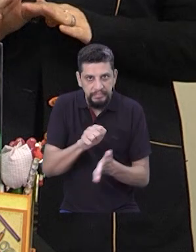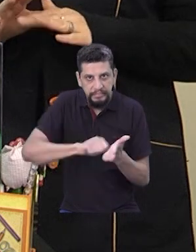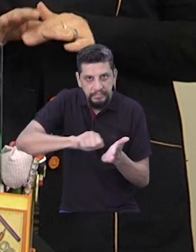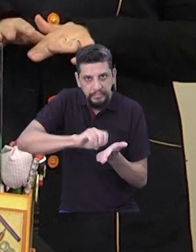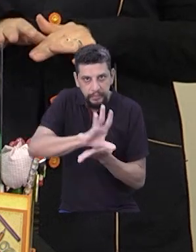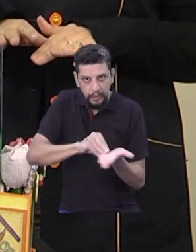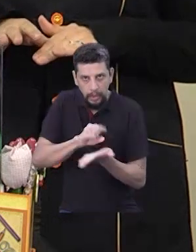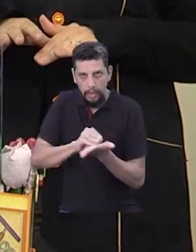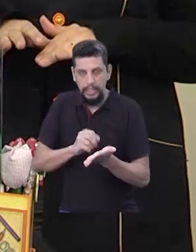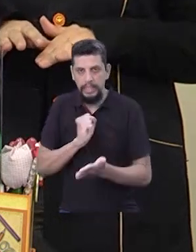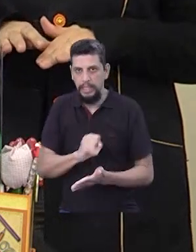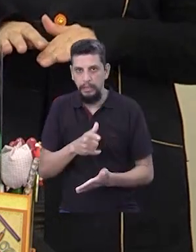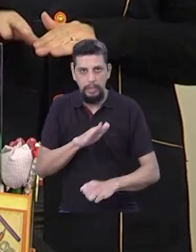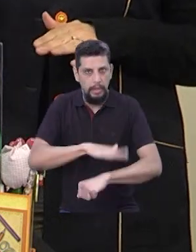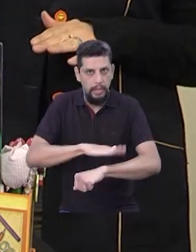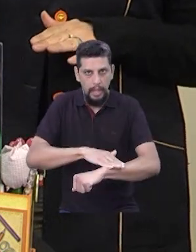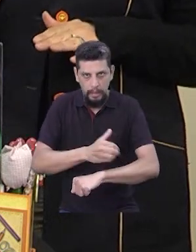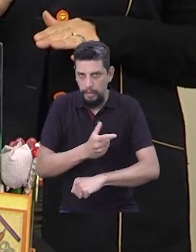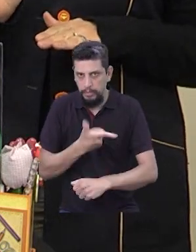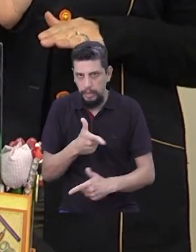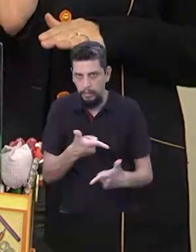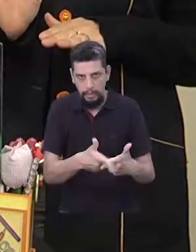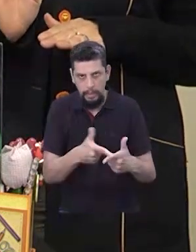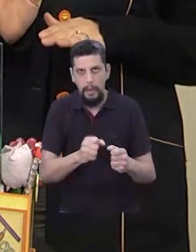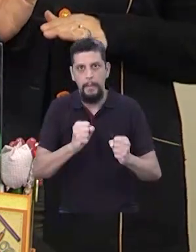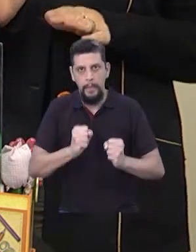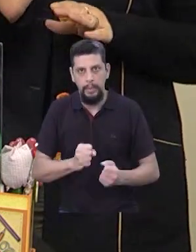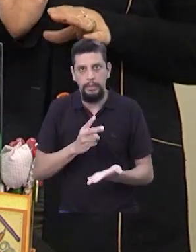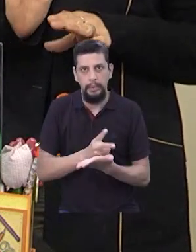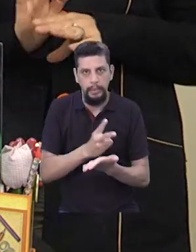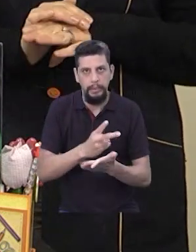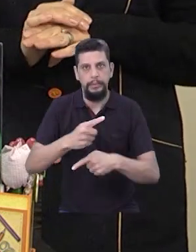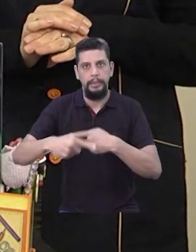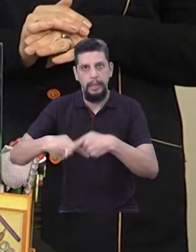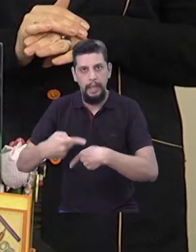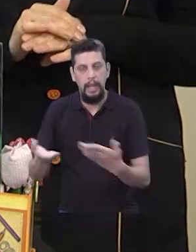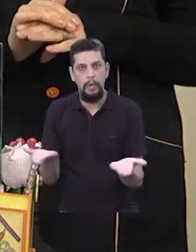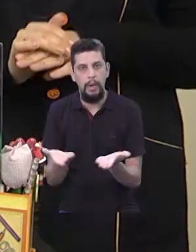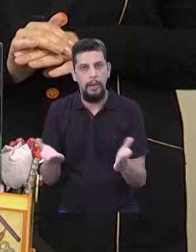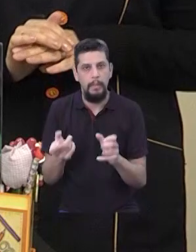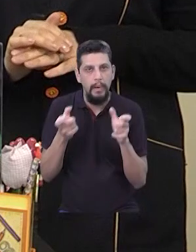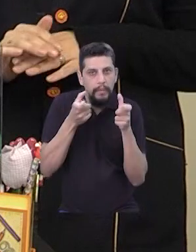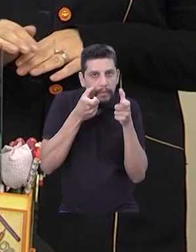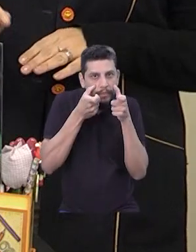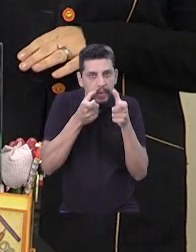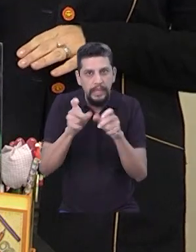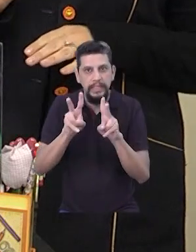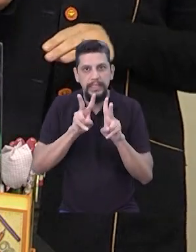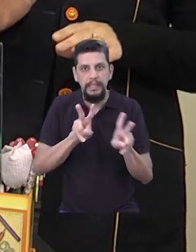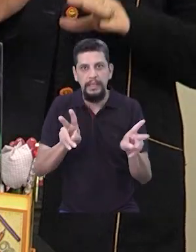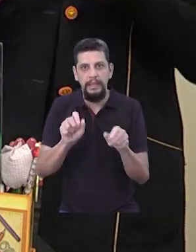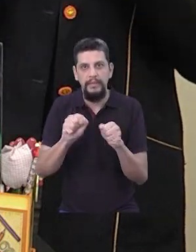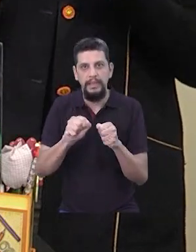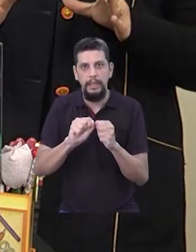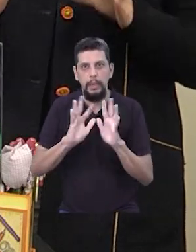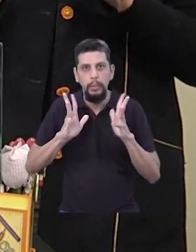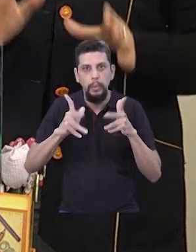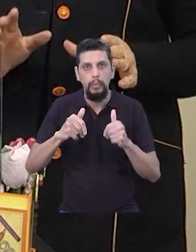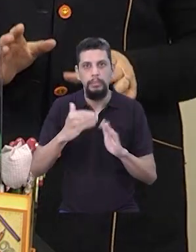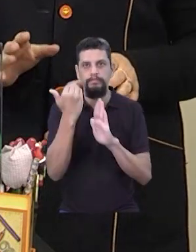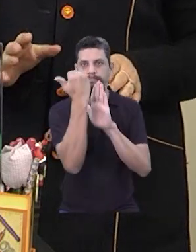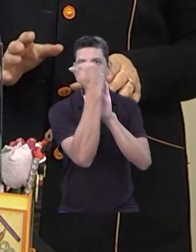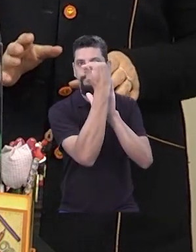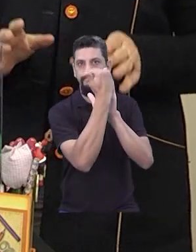Tempo, não tem problema, tá? Vocês continuam depois. Agora nós vamos checar se nós fizemos tudo o